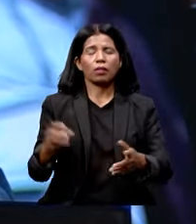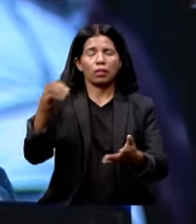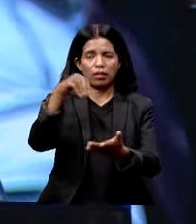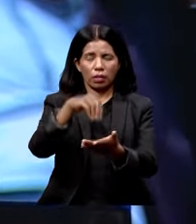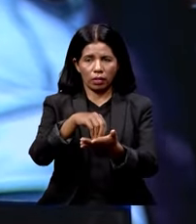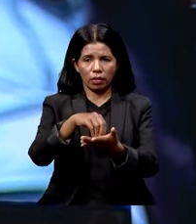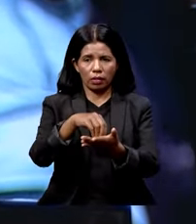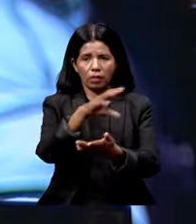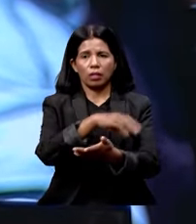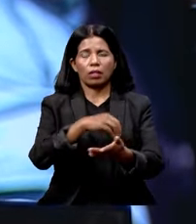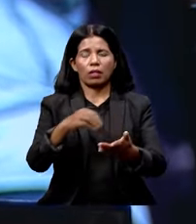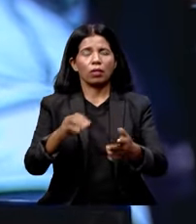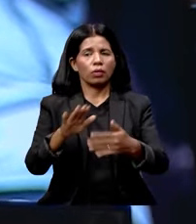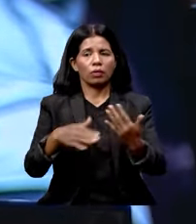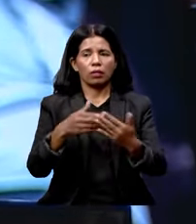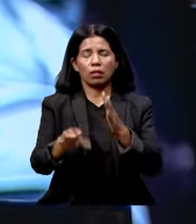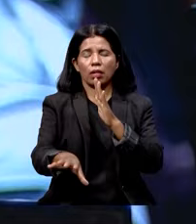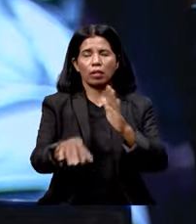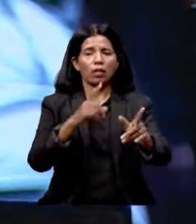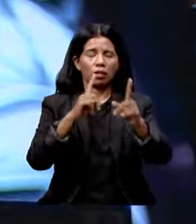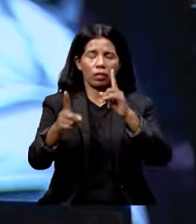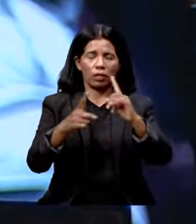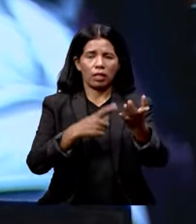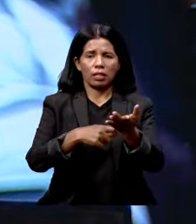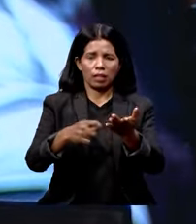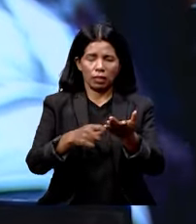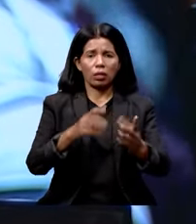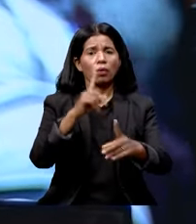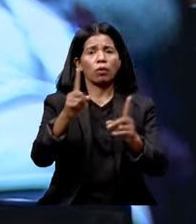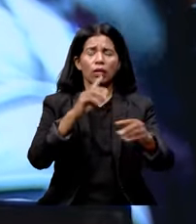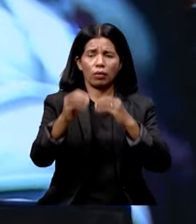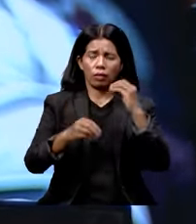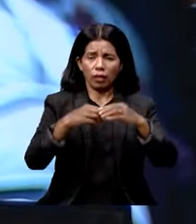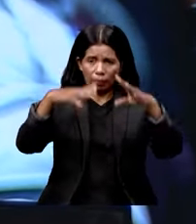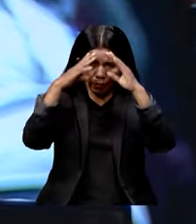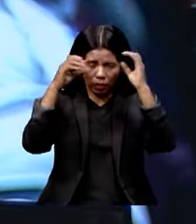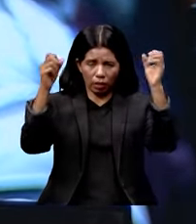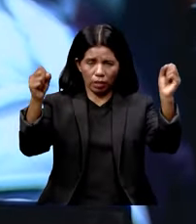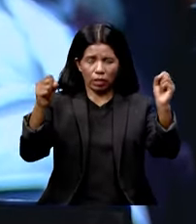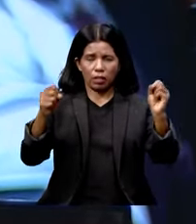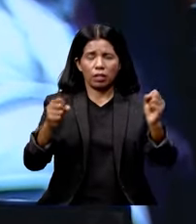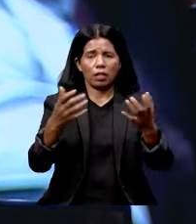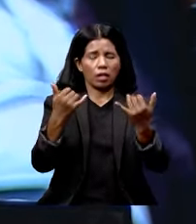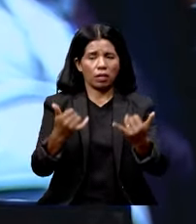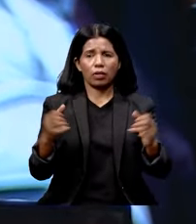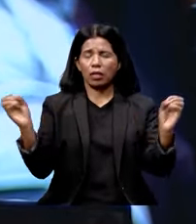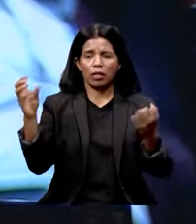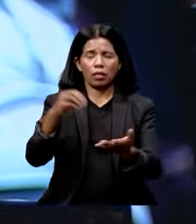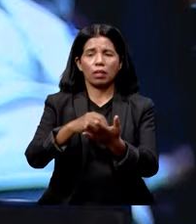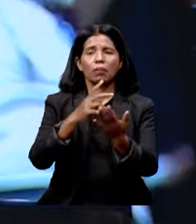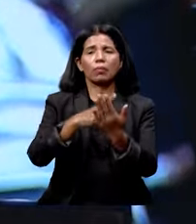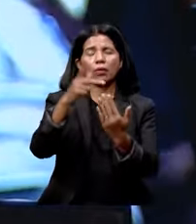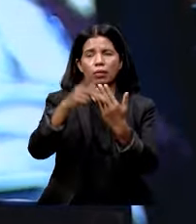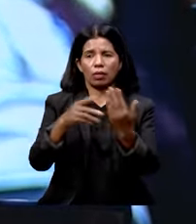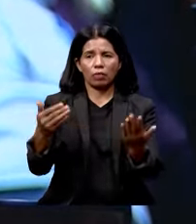colocamos questões externas, mas bem, reta na explicação técnica, que presidência da República agora lá tal programa foi